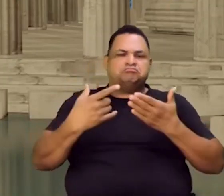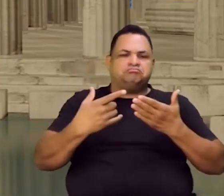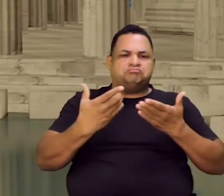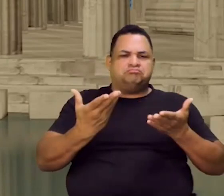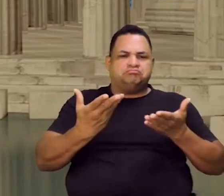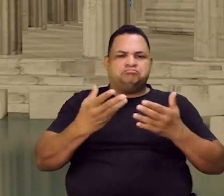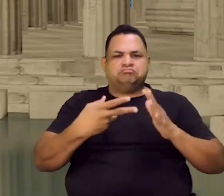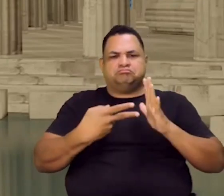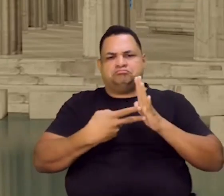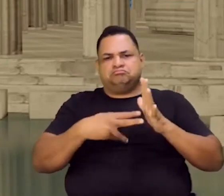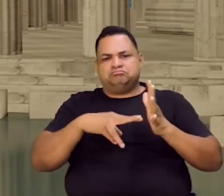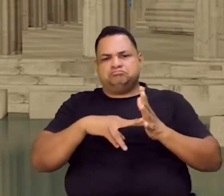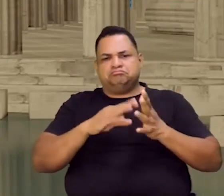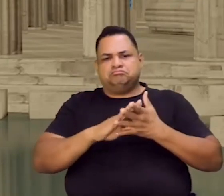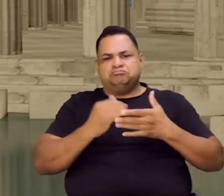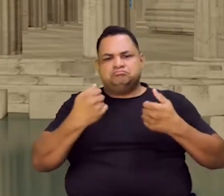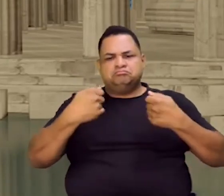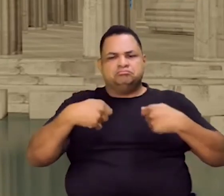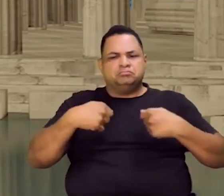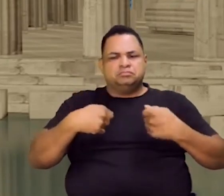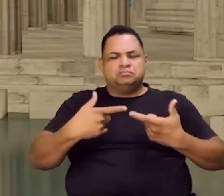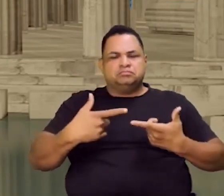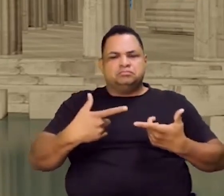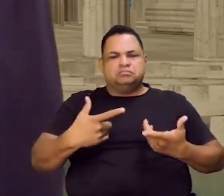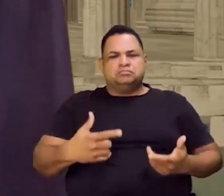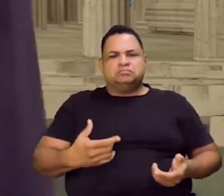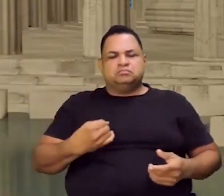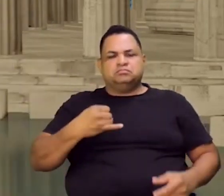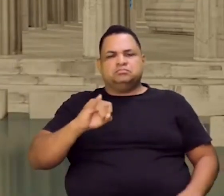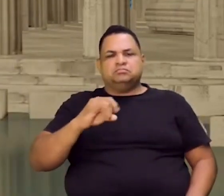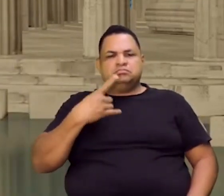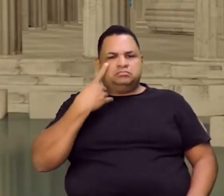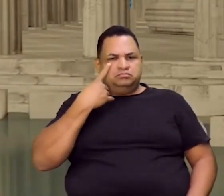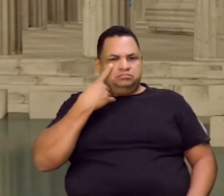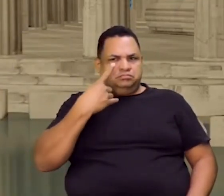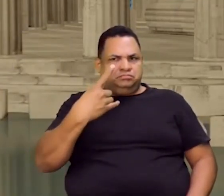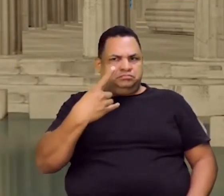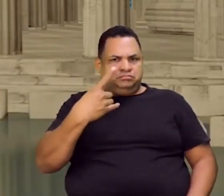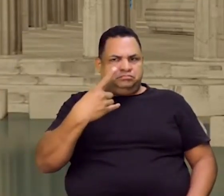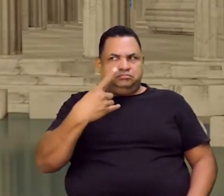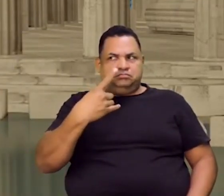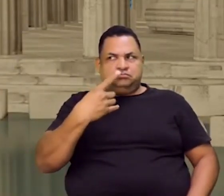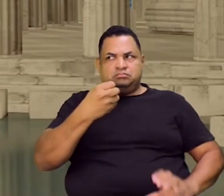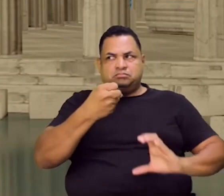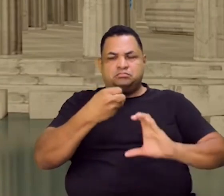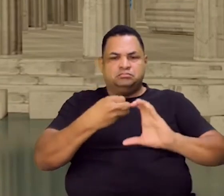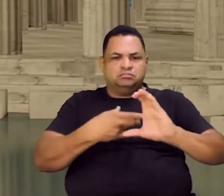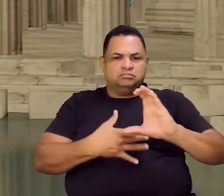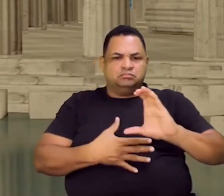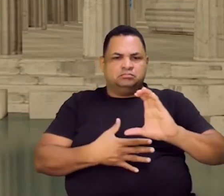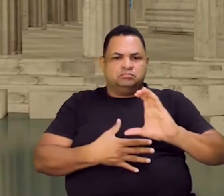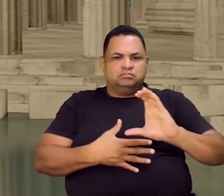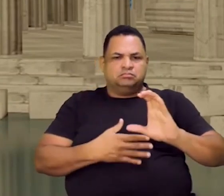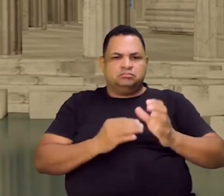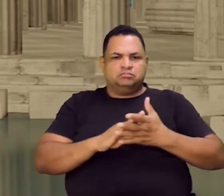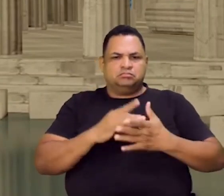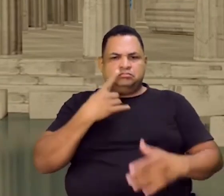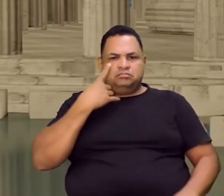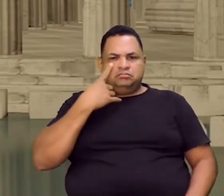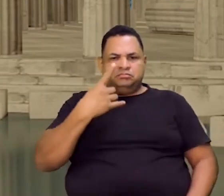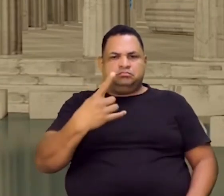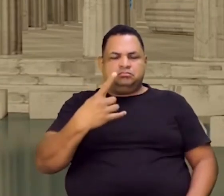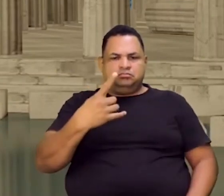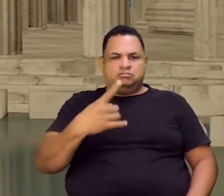sentido de perspectiva. Ou seja, se eu olhar a característica, eu vou